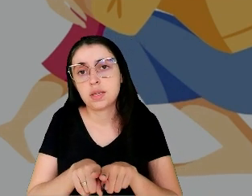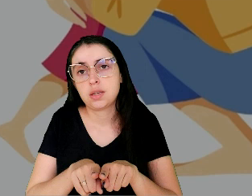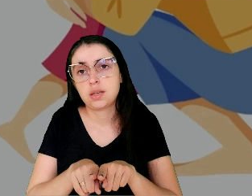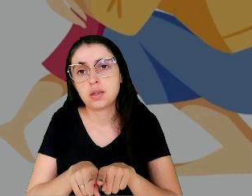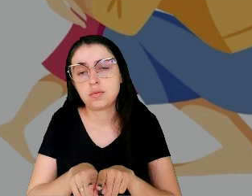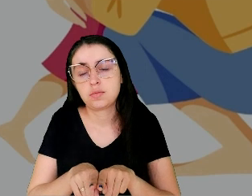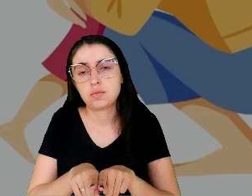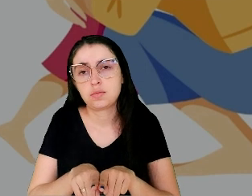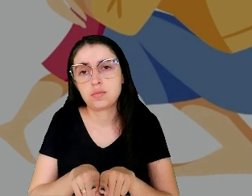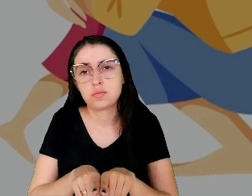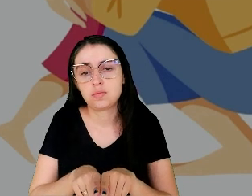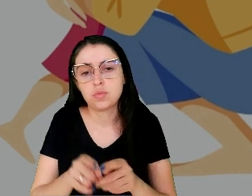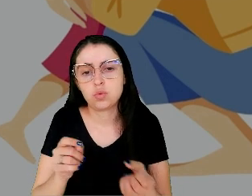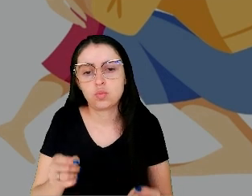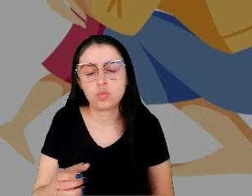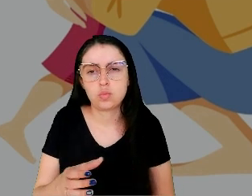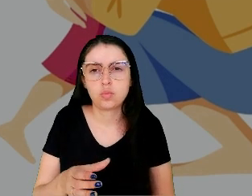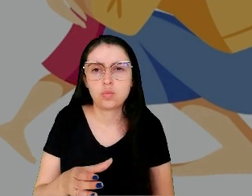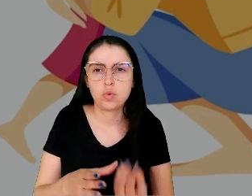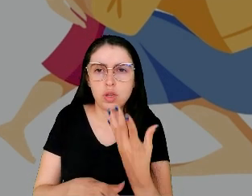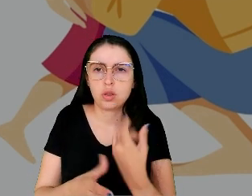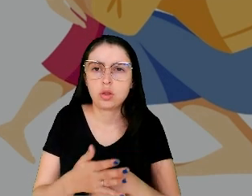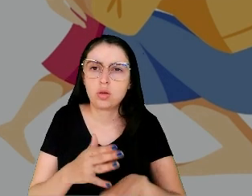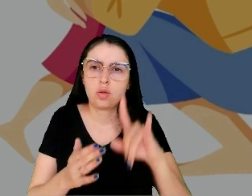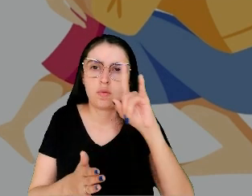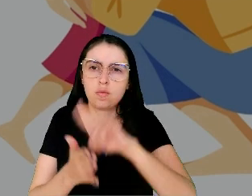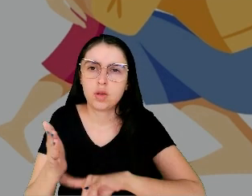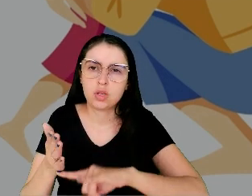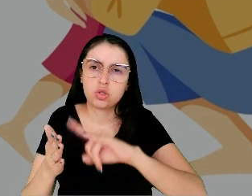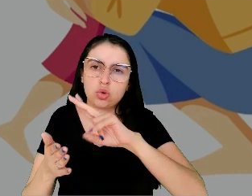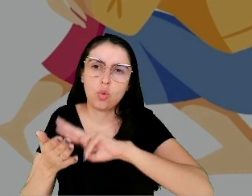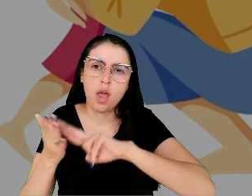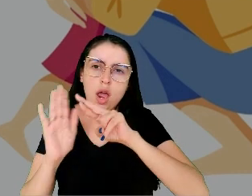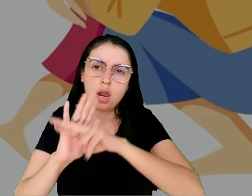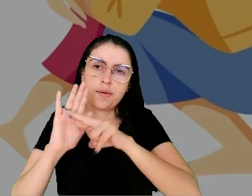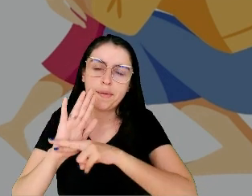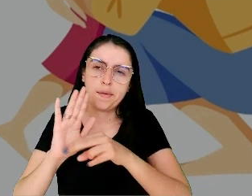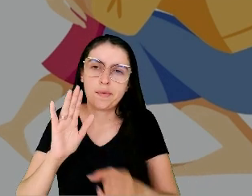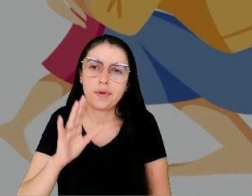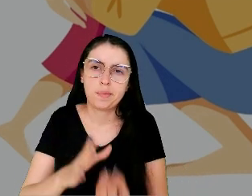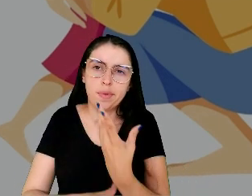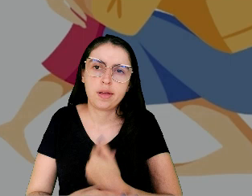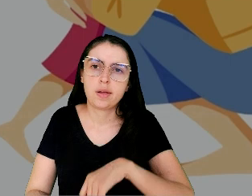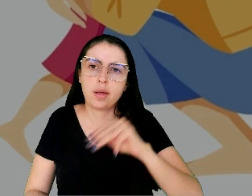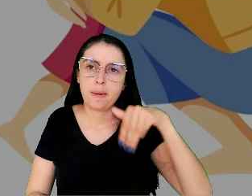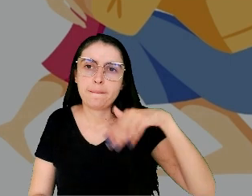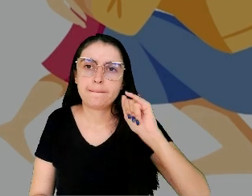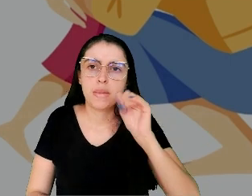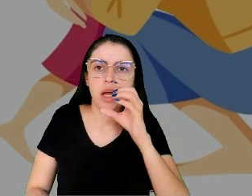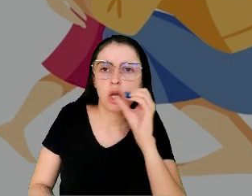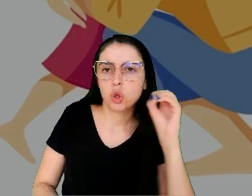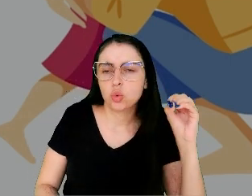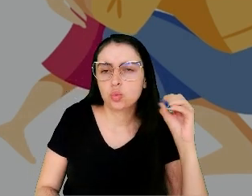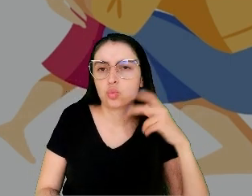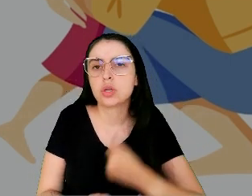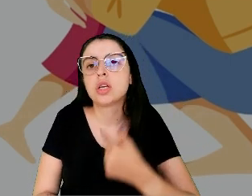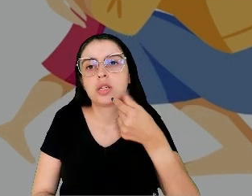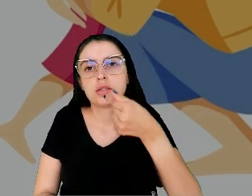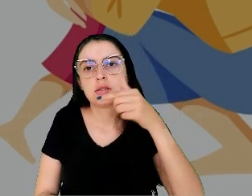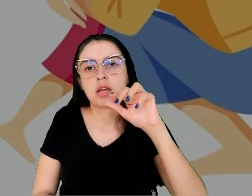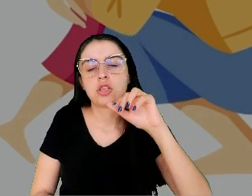uma recente norma revista, que foi recentemente publicada em maio, nesse mês de maio, no dia 7 de maio